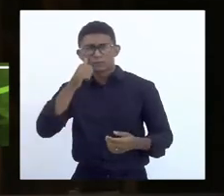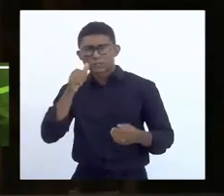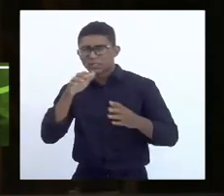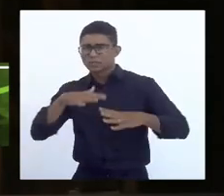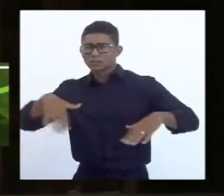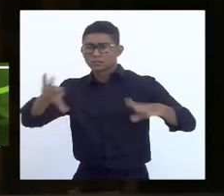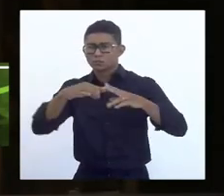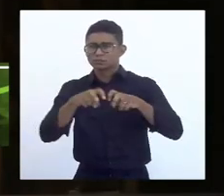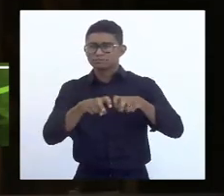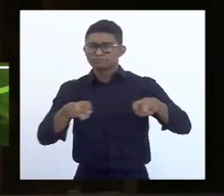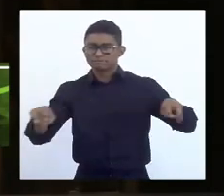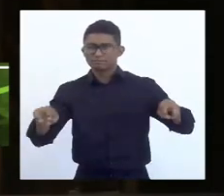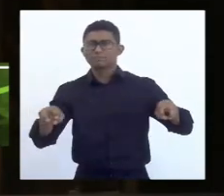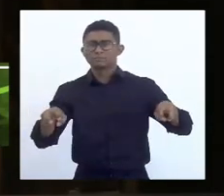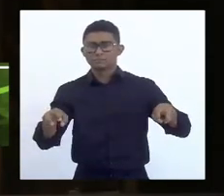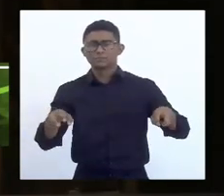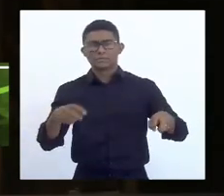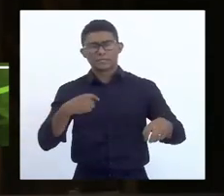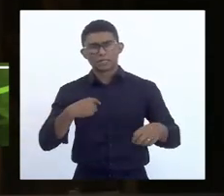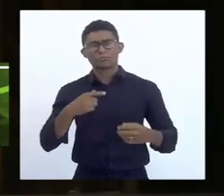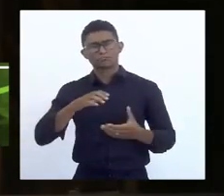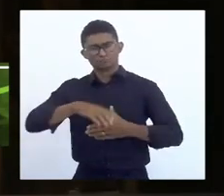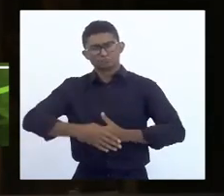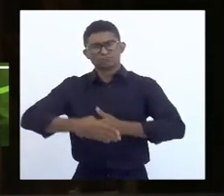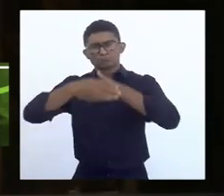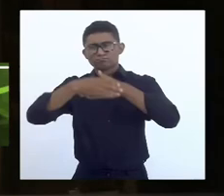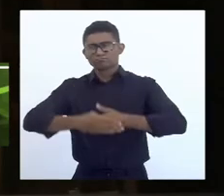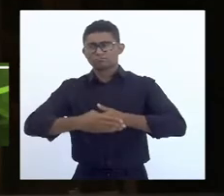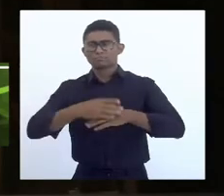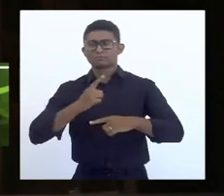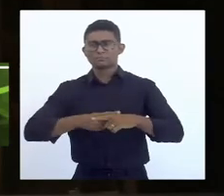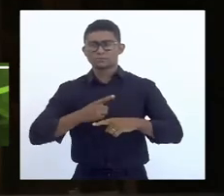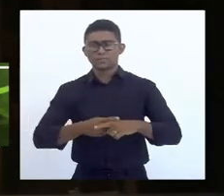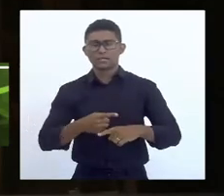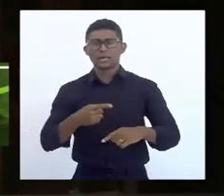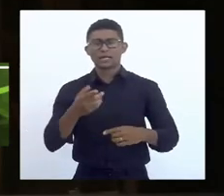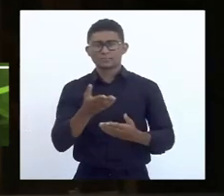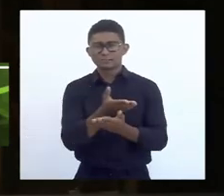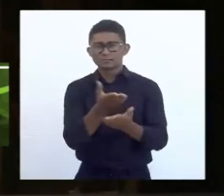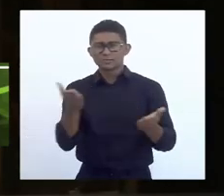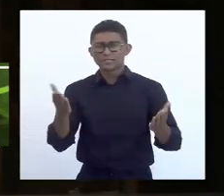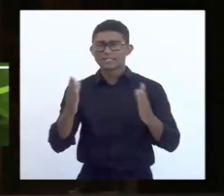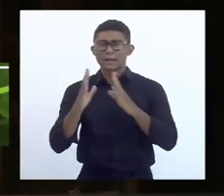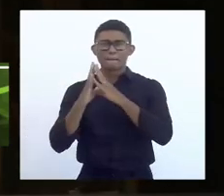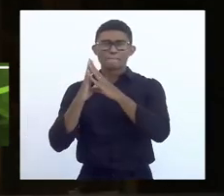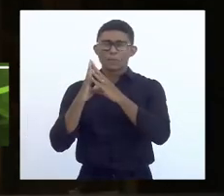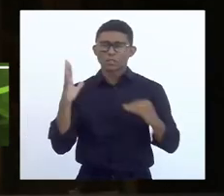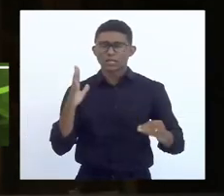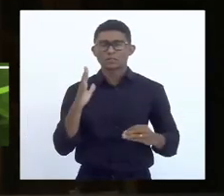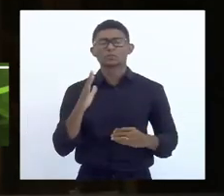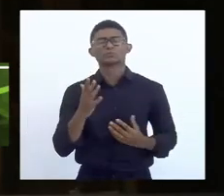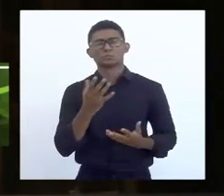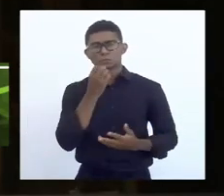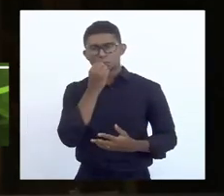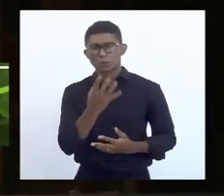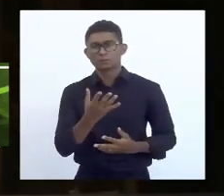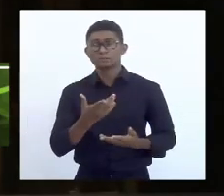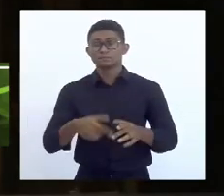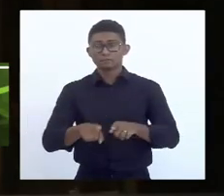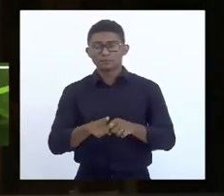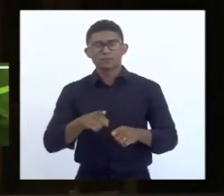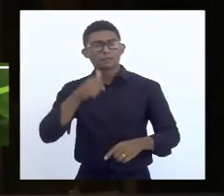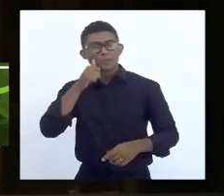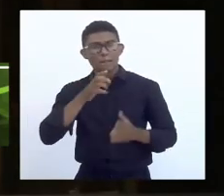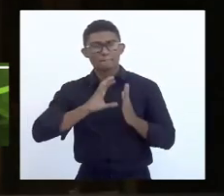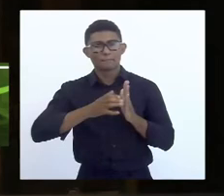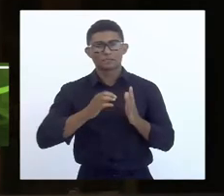cada mulher que luta em todo o território desse país. Queria saudar especialmente as mulheres do PSOL que estão compondo essa